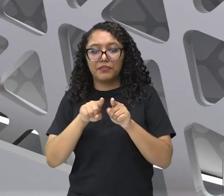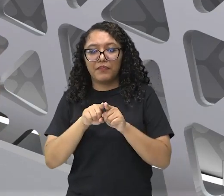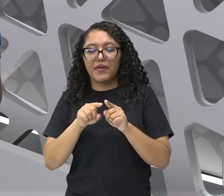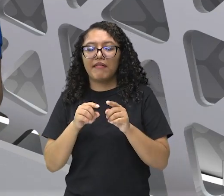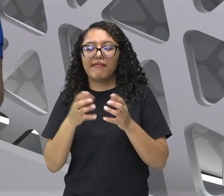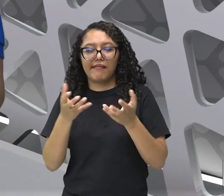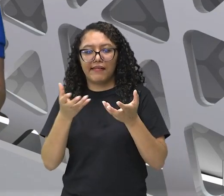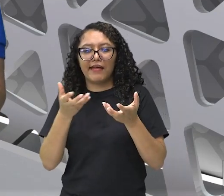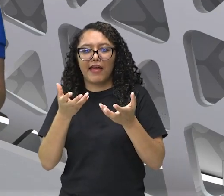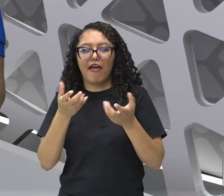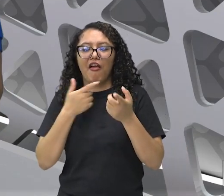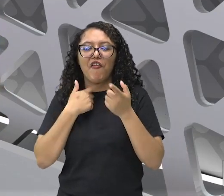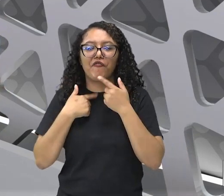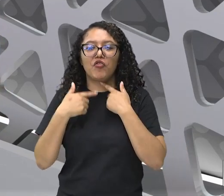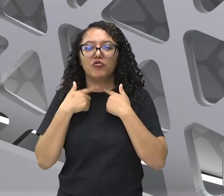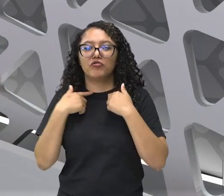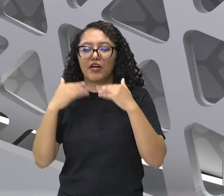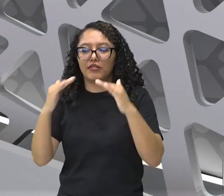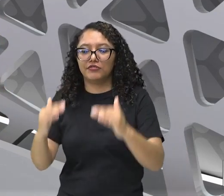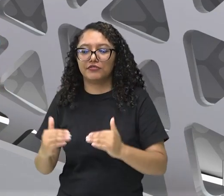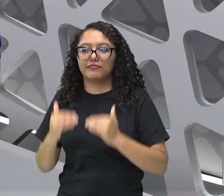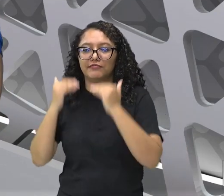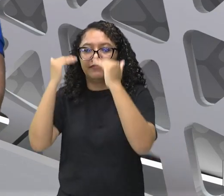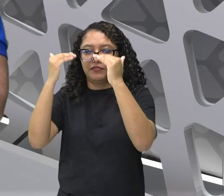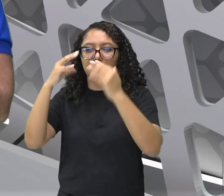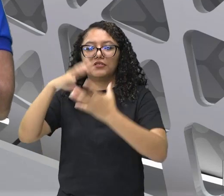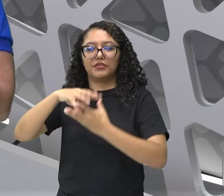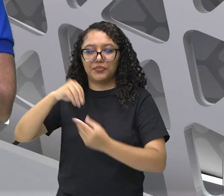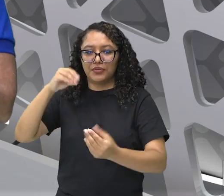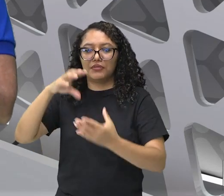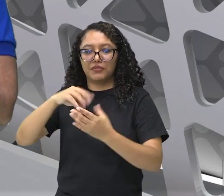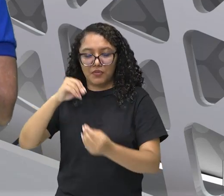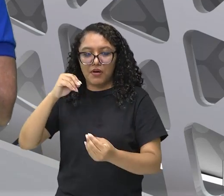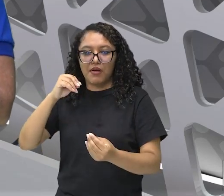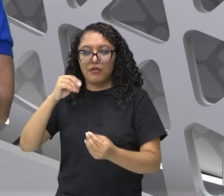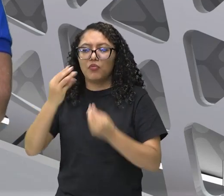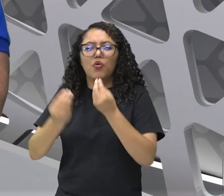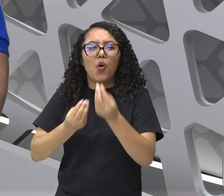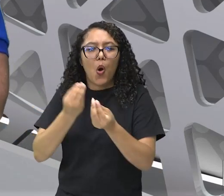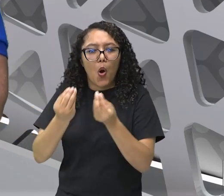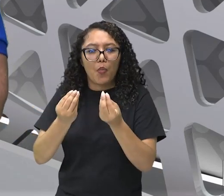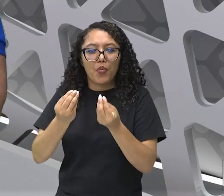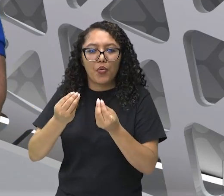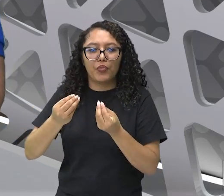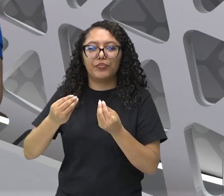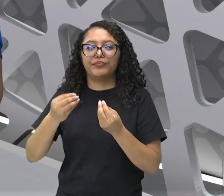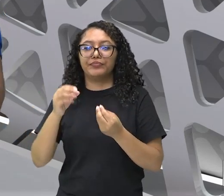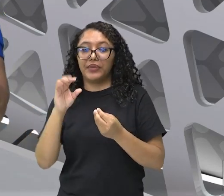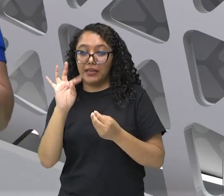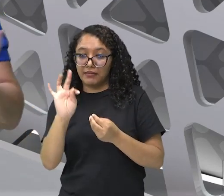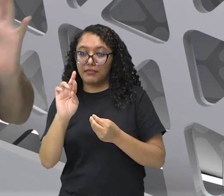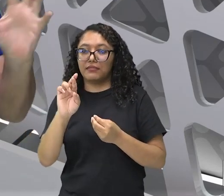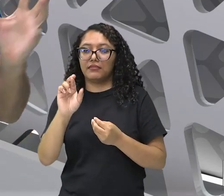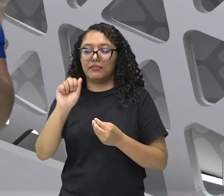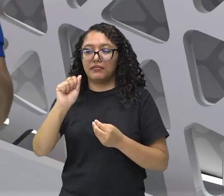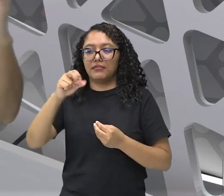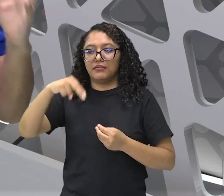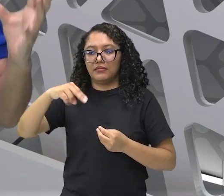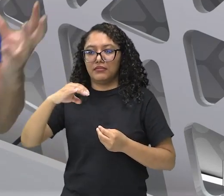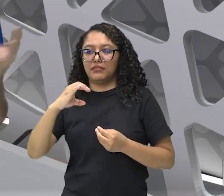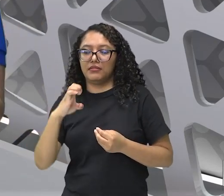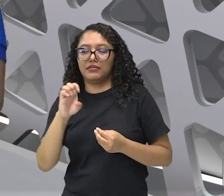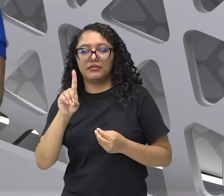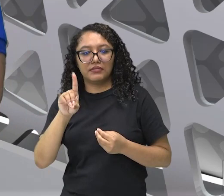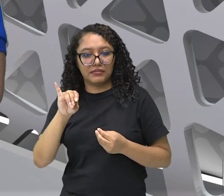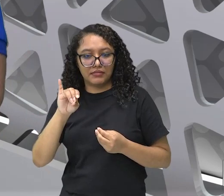a evolução espiritual, que será através da transcendência. Eu espero que vocês,